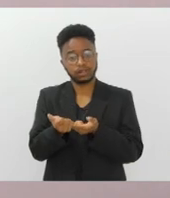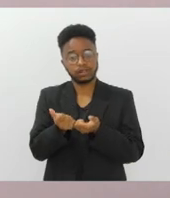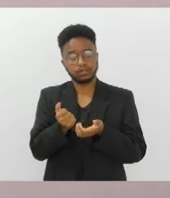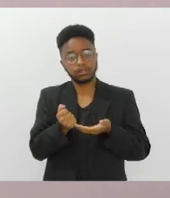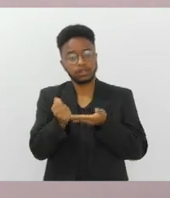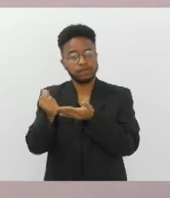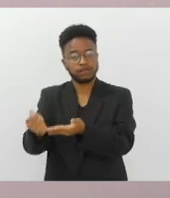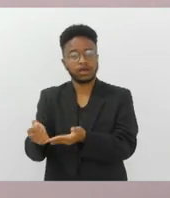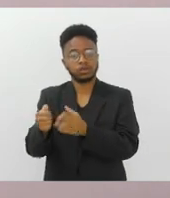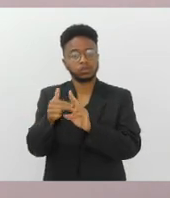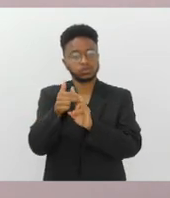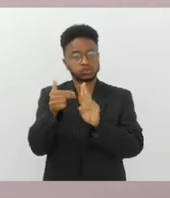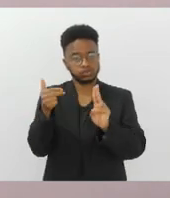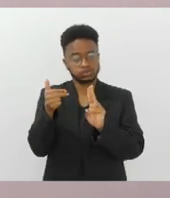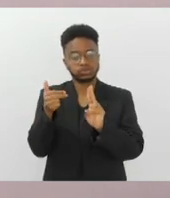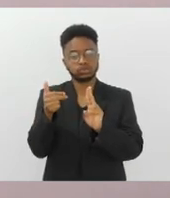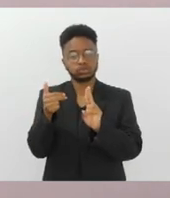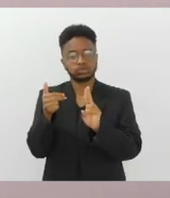Saúde a partir